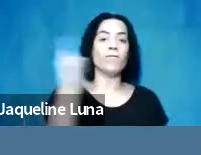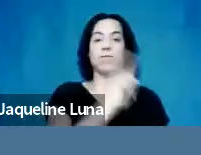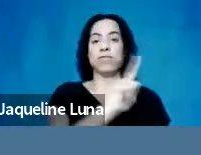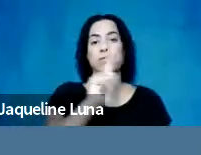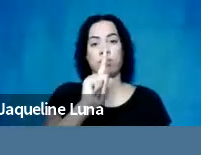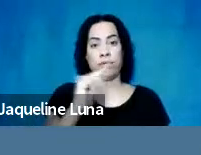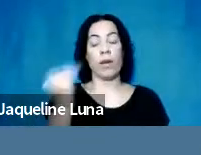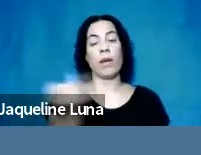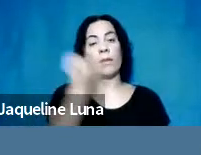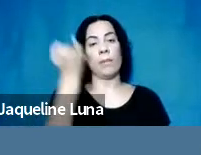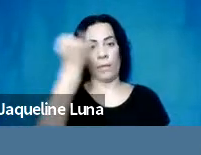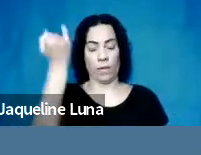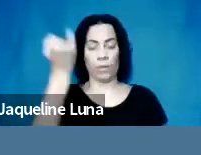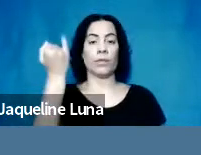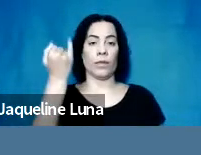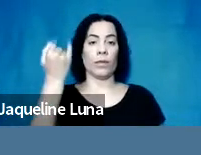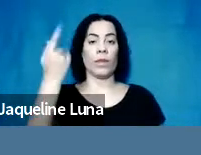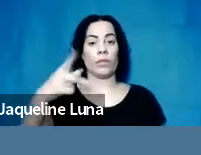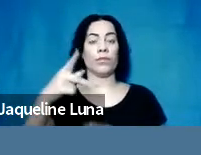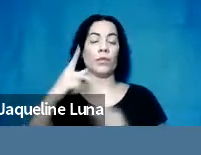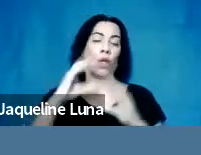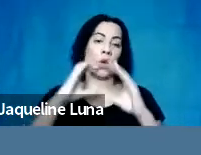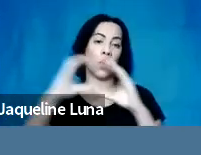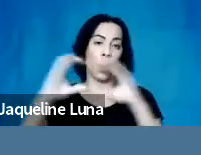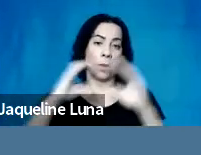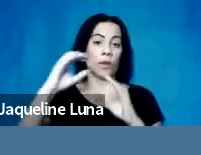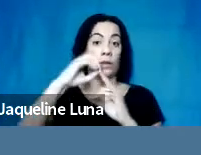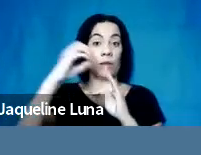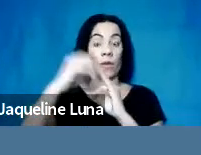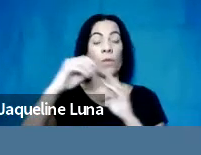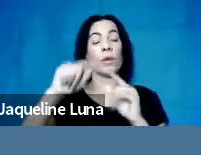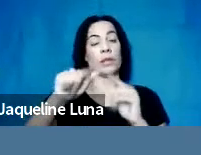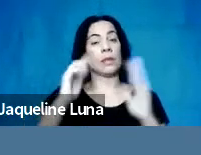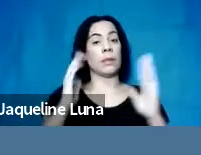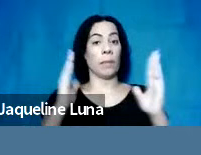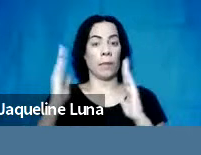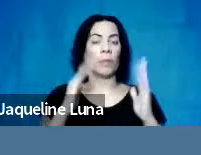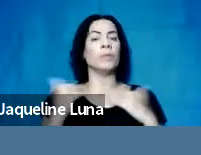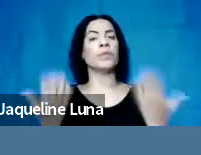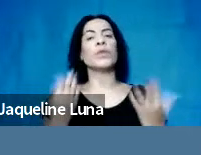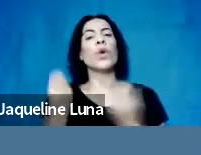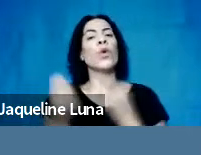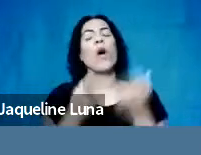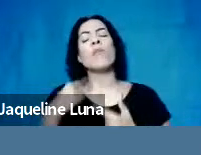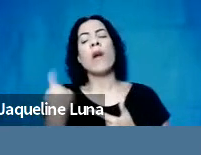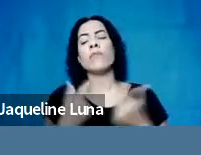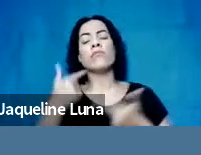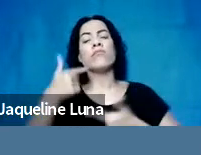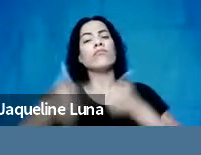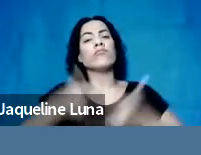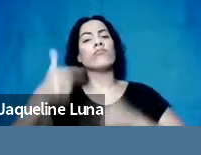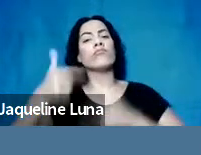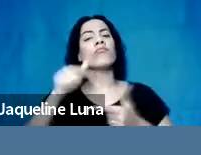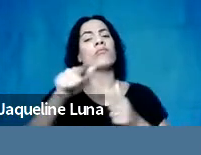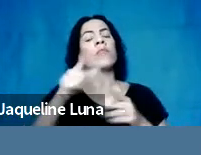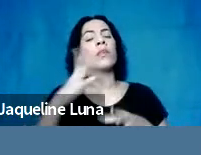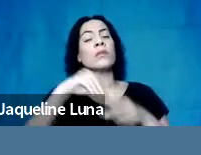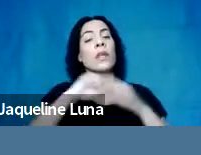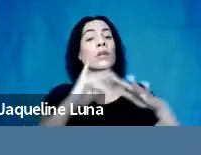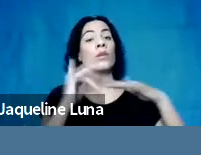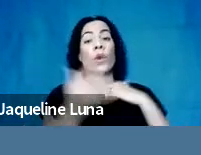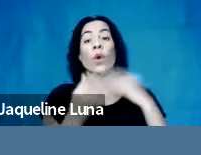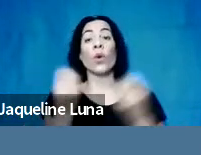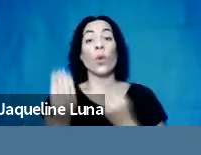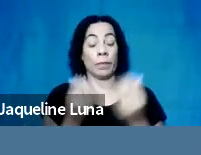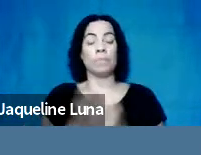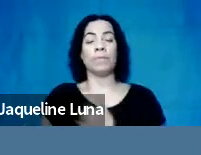conquista importante da comunicação da Fiocruz nesse período. Então, como é que a gente atuou nas redes sociais? A